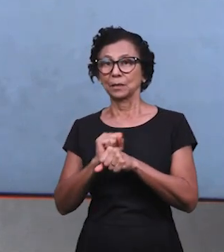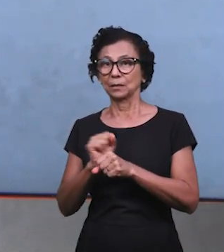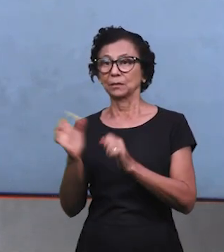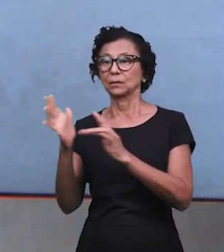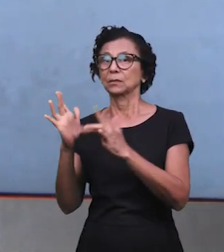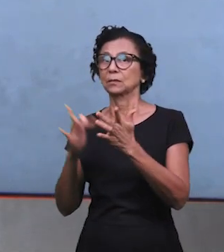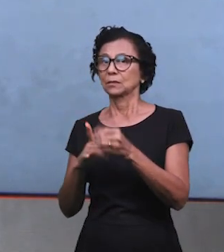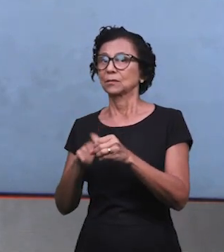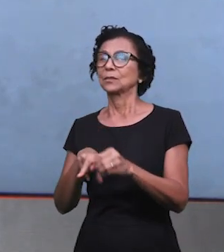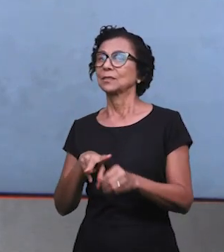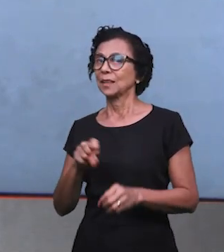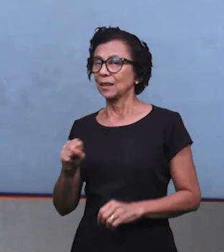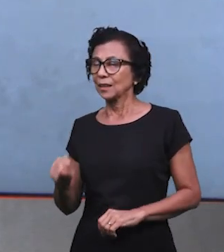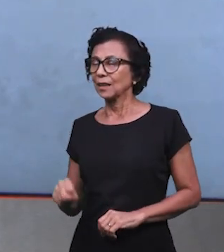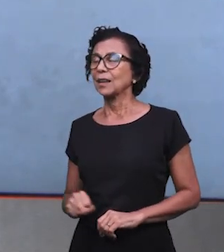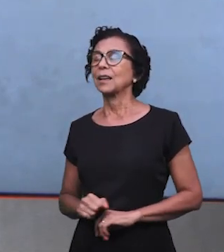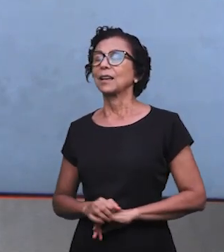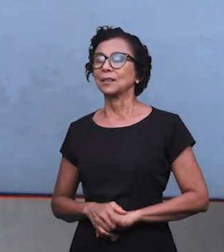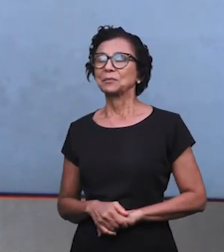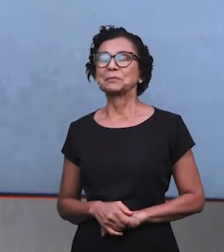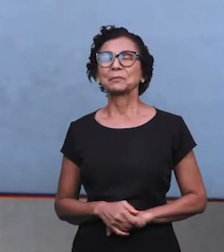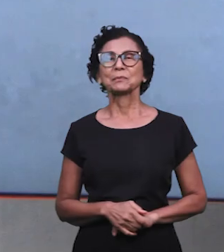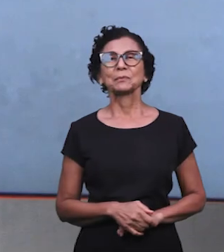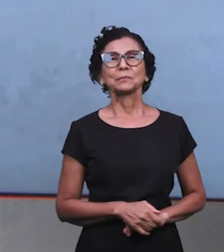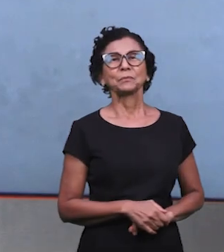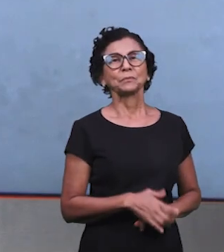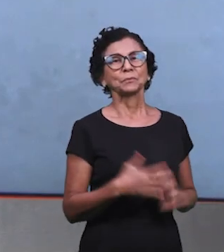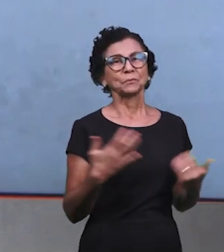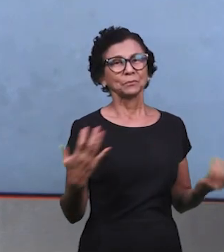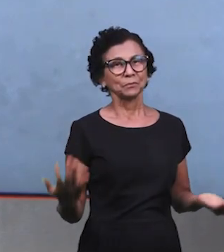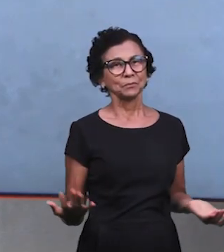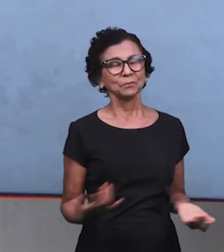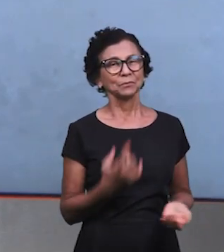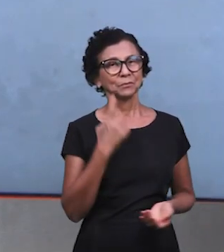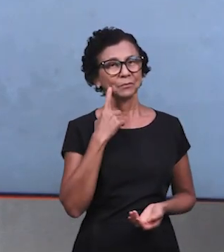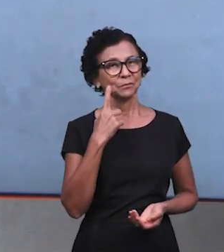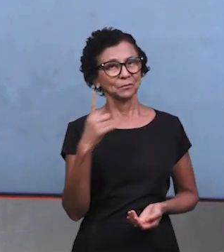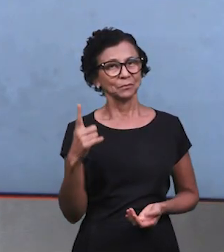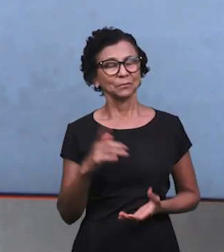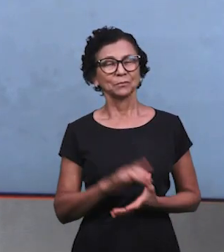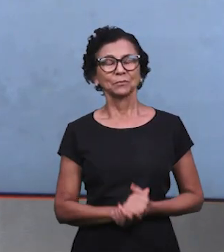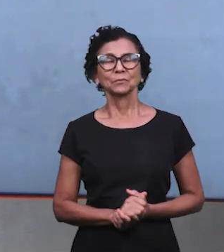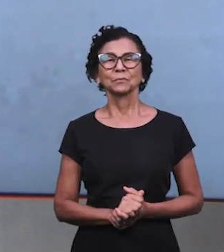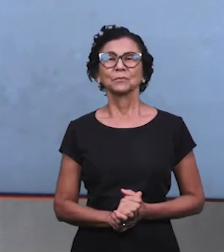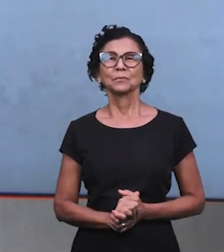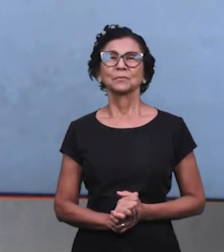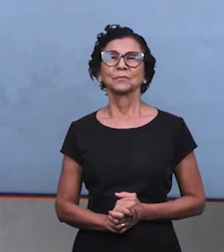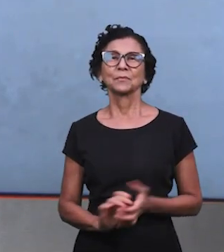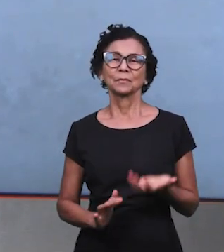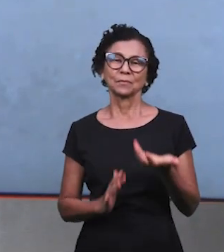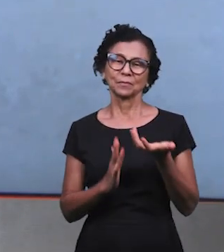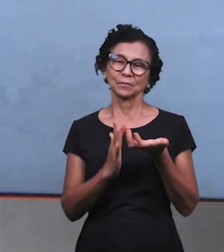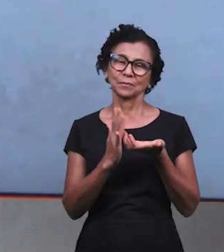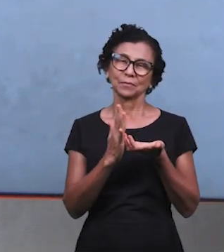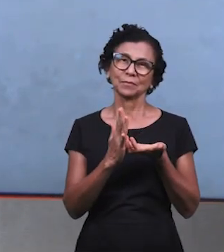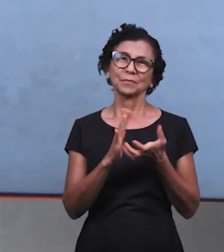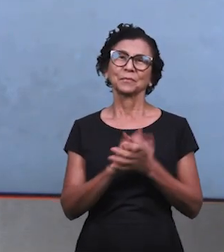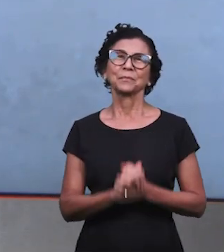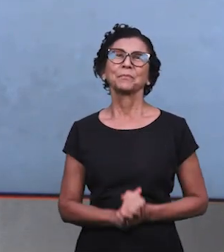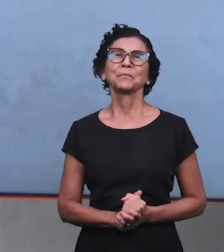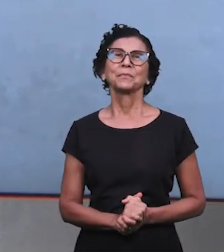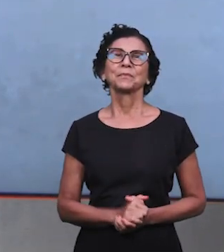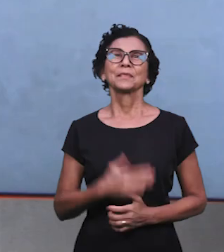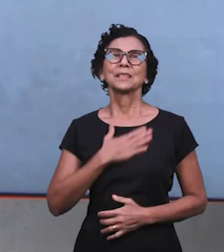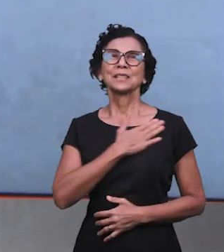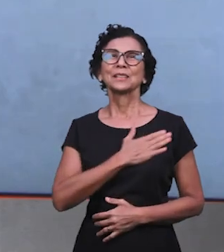esperando o Senhor e o nosso coração tem que estar cheio do Espírito. Demonstramos aqui como que a candeia funciona e a sua luminosidade. Você gostou do